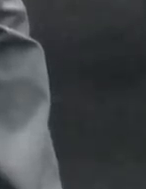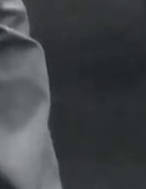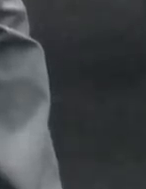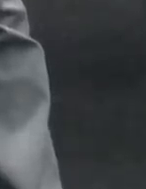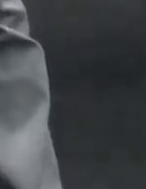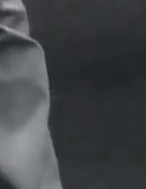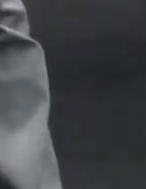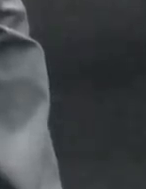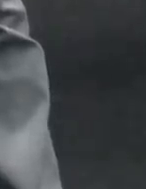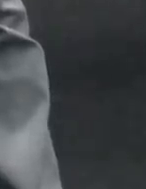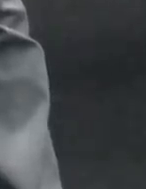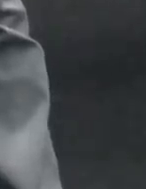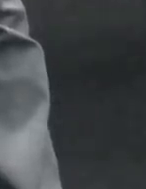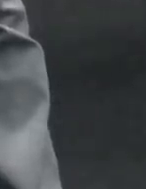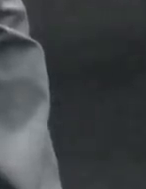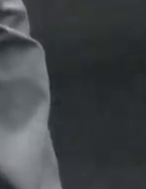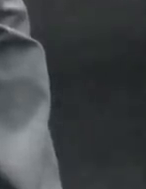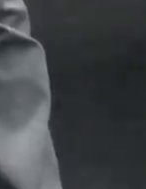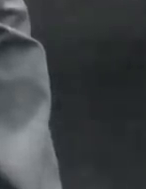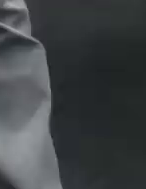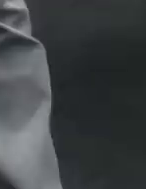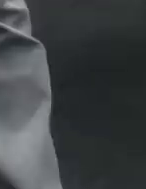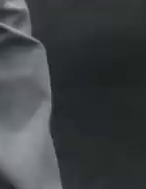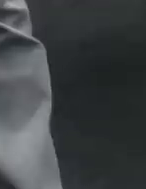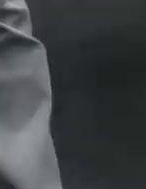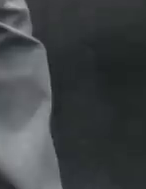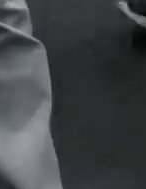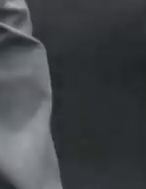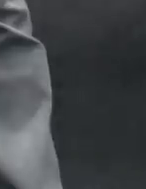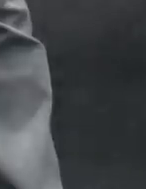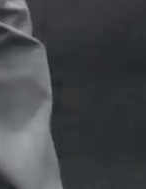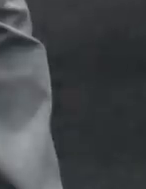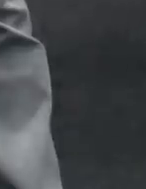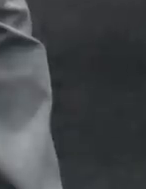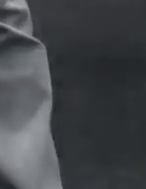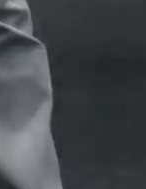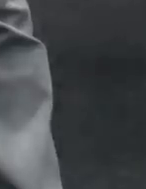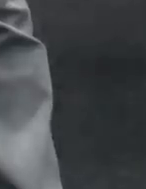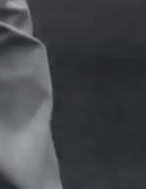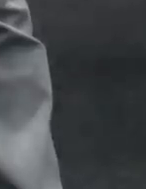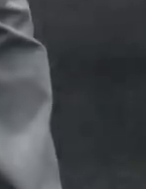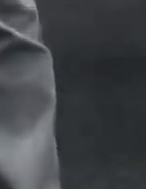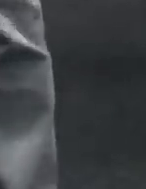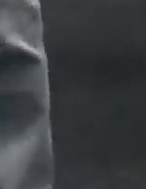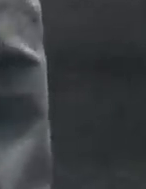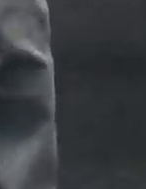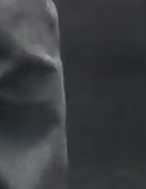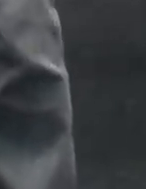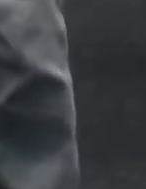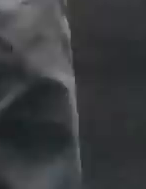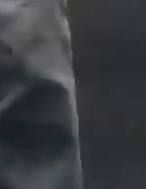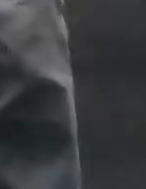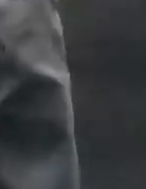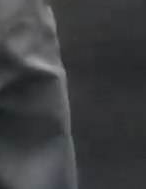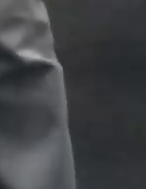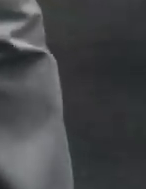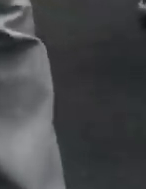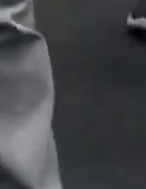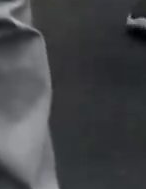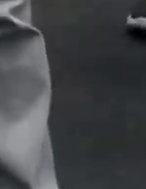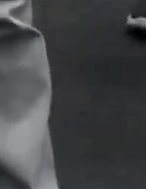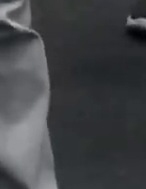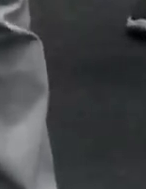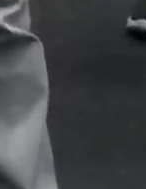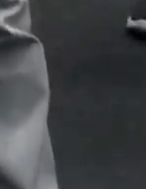Militar corpo ao mesmo tempo eu tiro a grana e tô num compete eu rever uma legislação para abarcar pensionistas